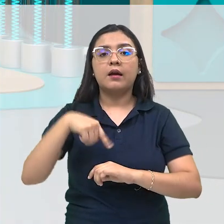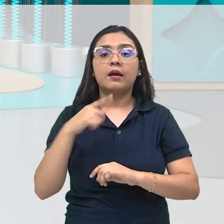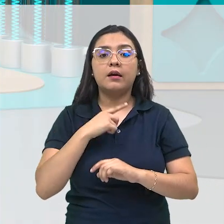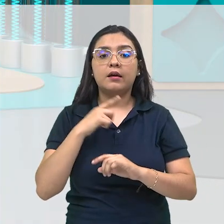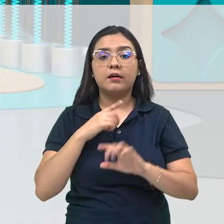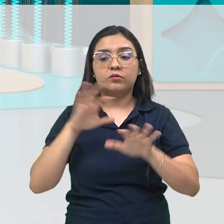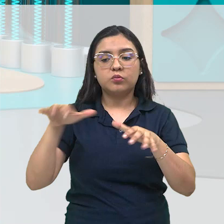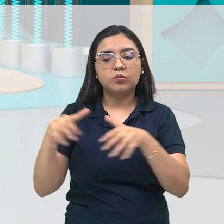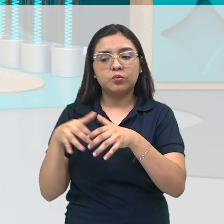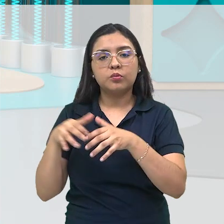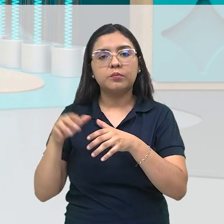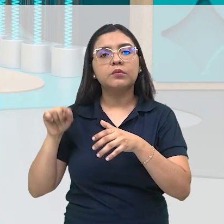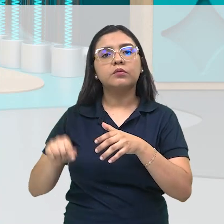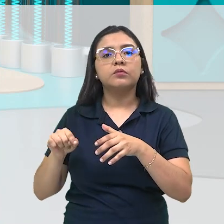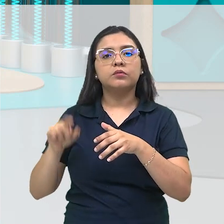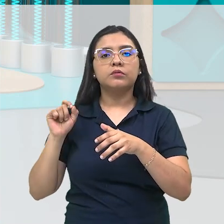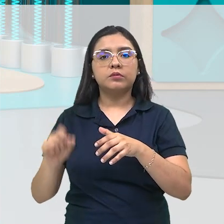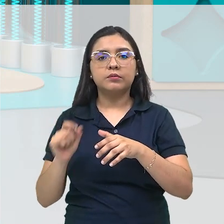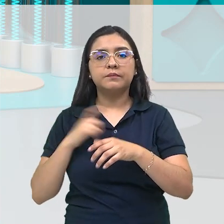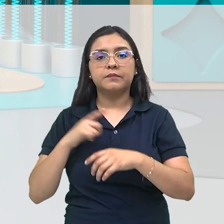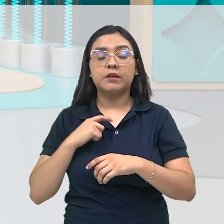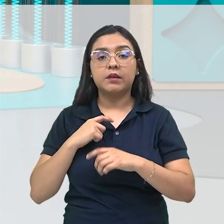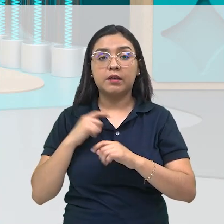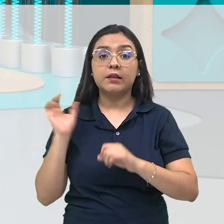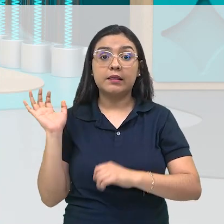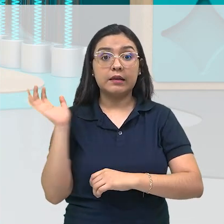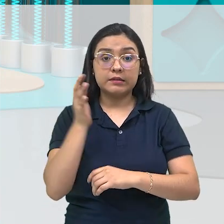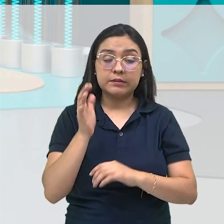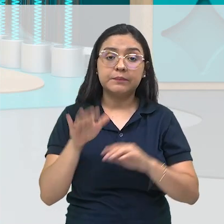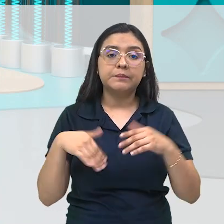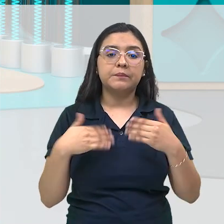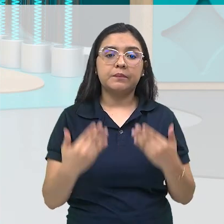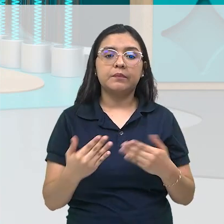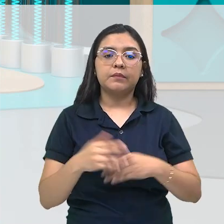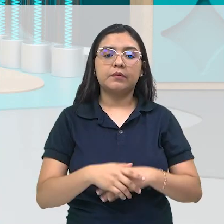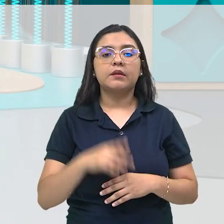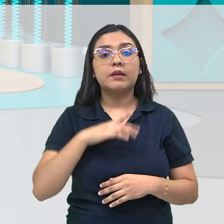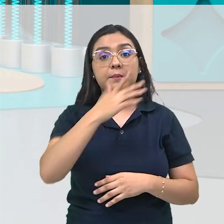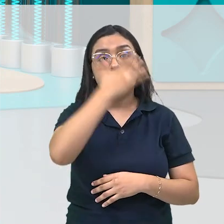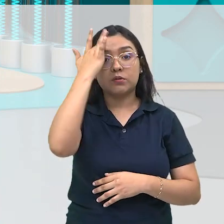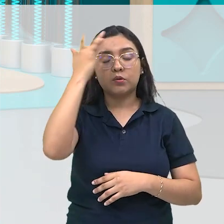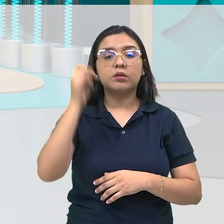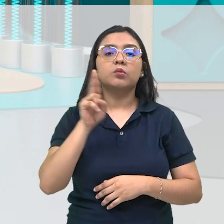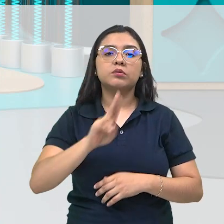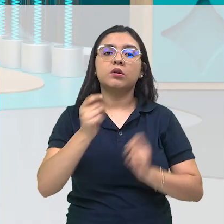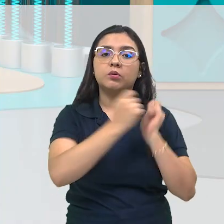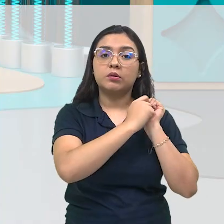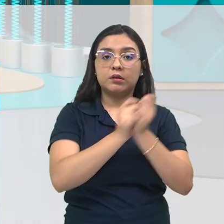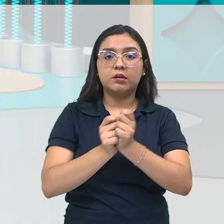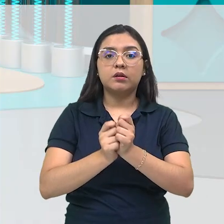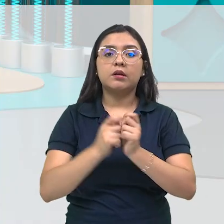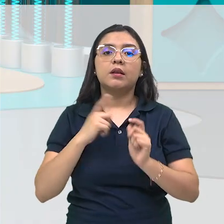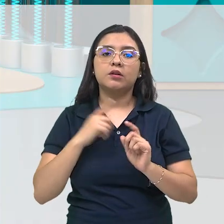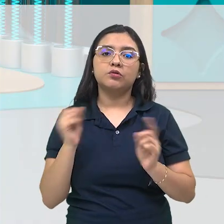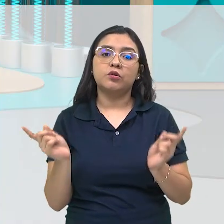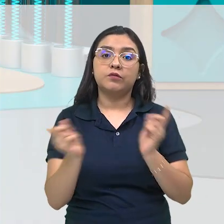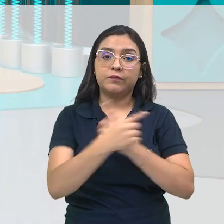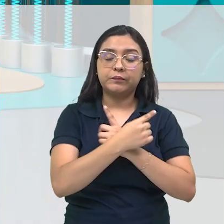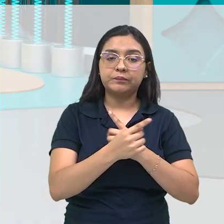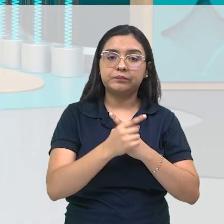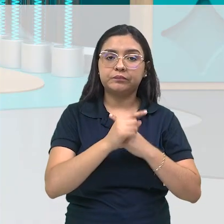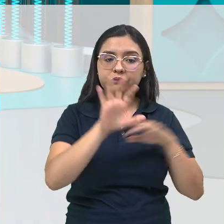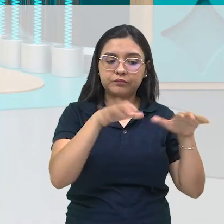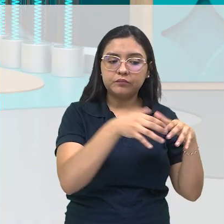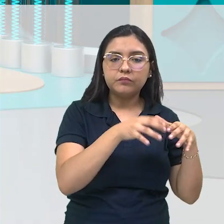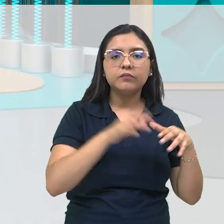do sujeito que lança a bola, tá bom? E o sujeito que está com o taco, ele é do time contrário. Então, é mais ou